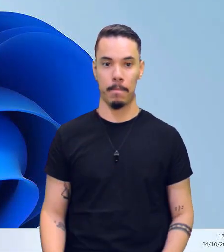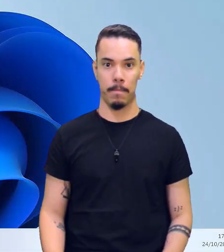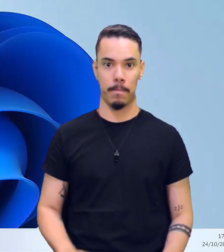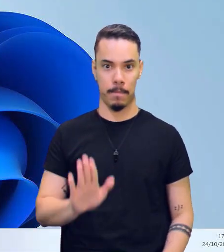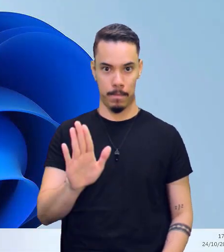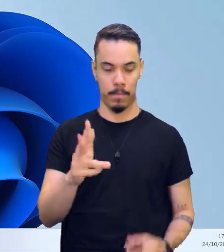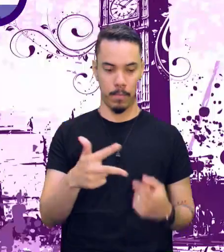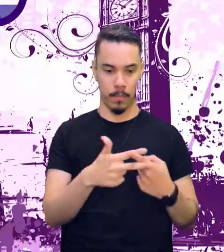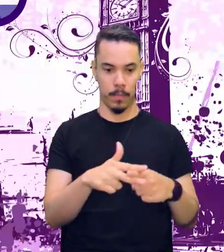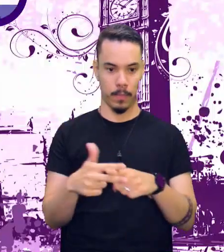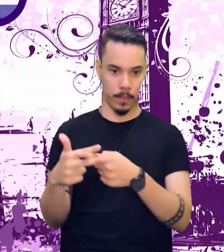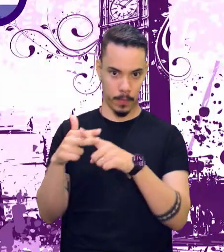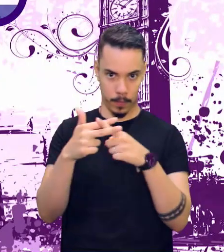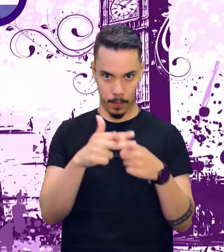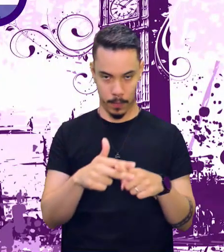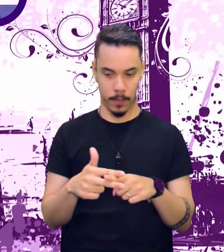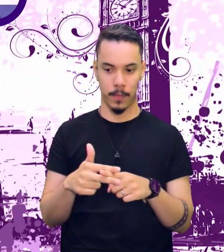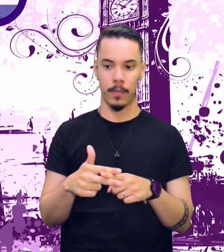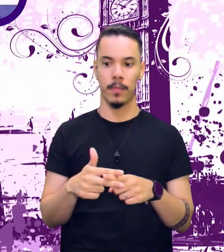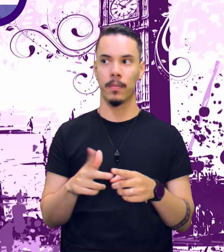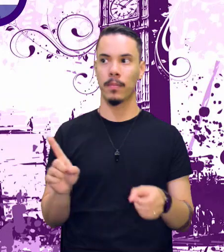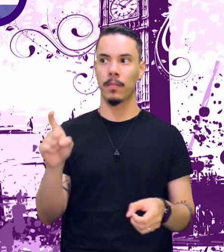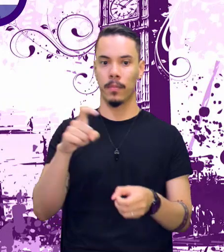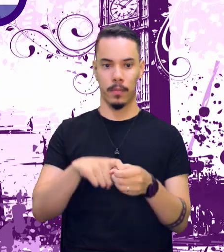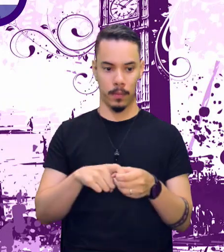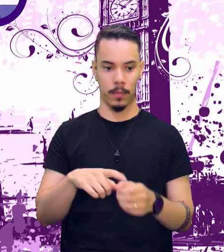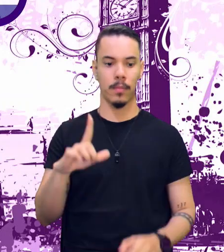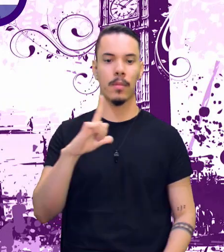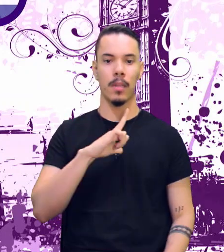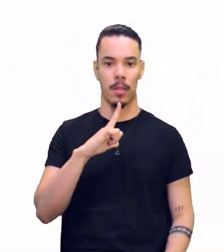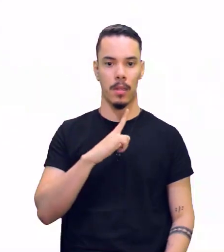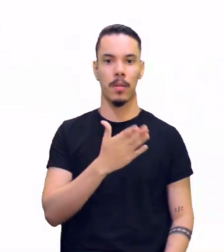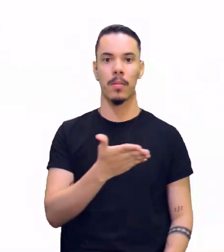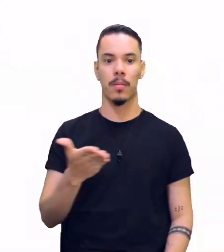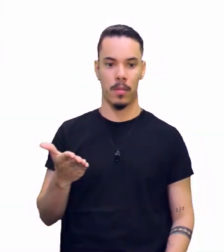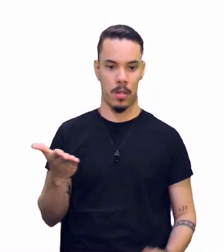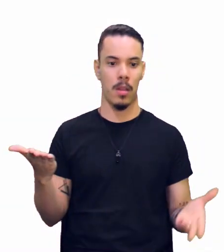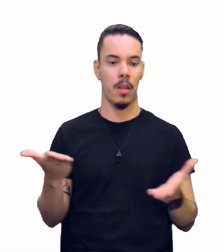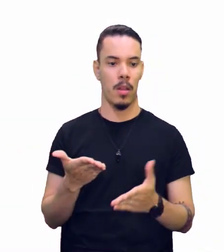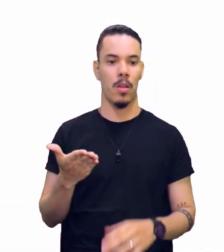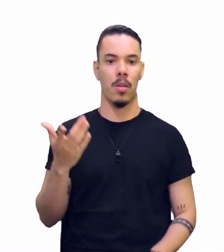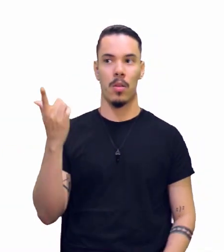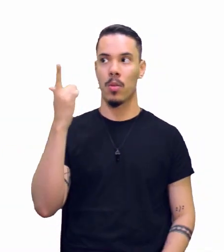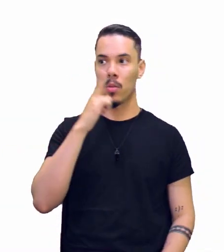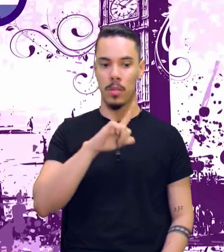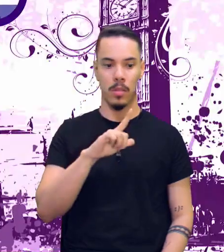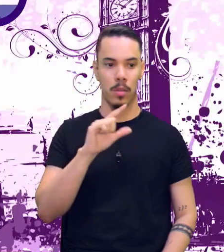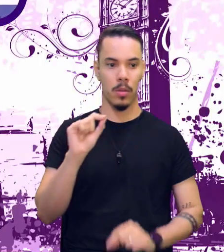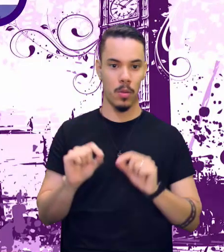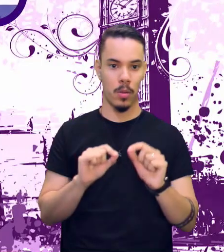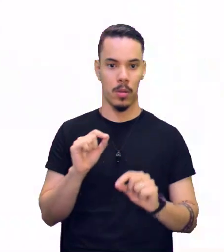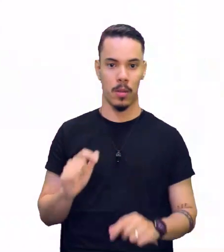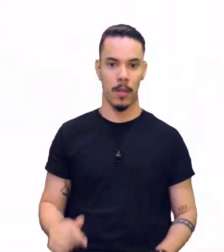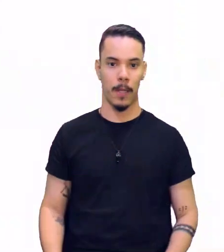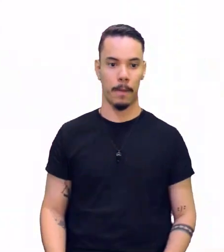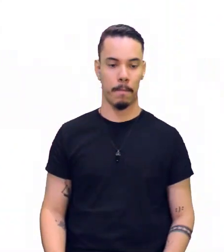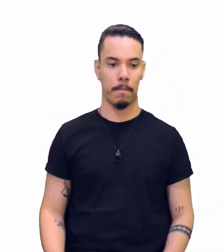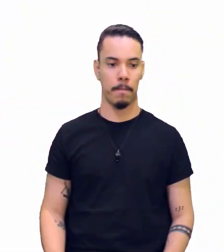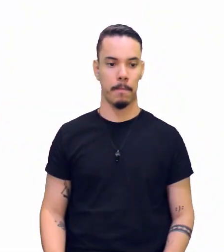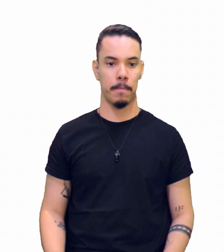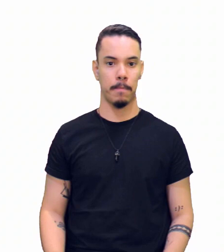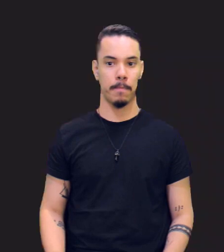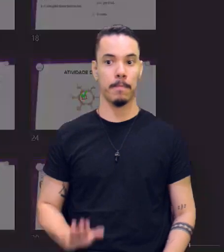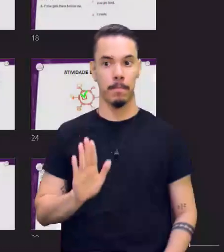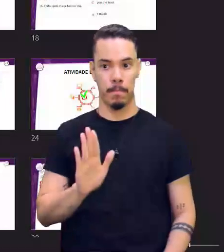gente está arrumando aqui o computador. Como eu falei, eu tenho aí para vocês, agora sim, eu tenho para vocês esse título. Opa, só um